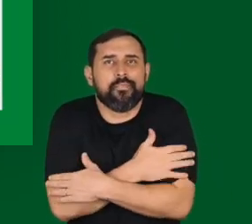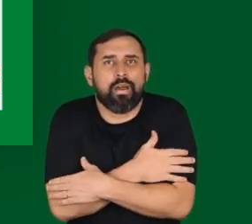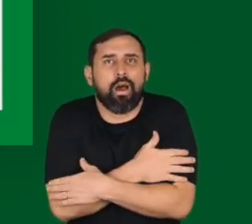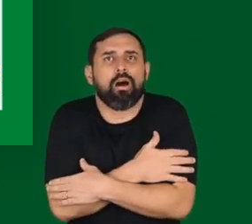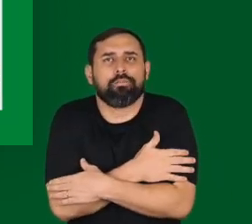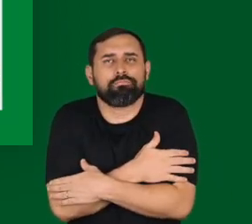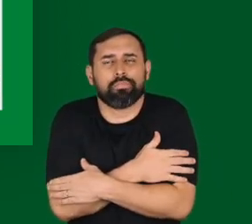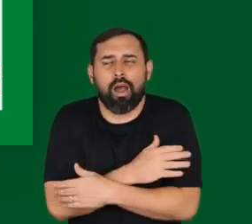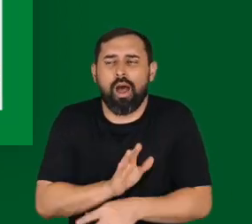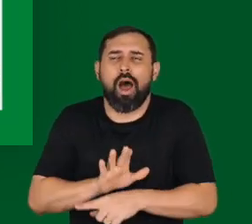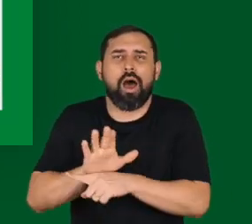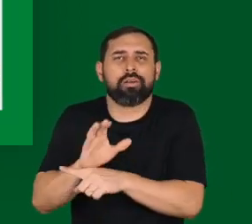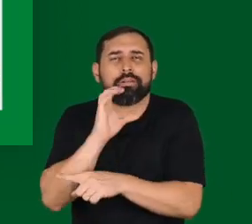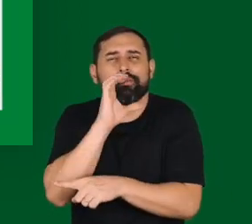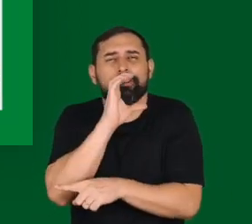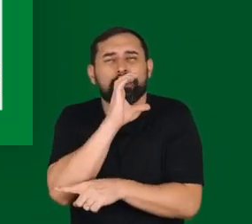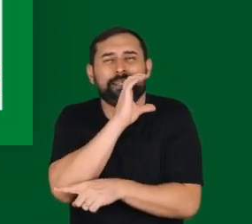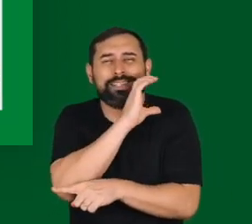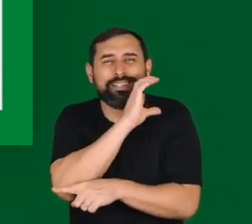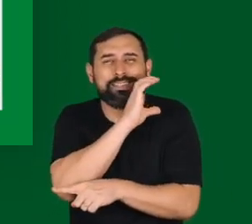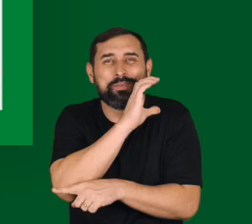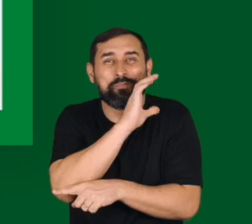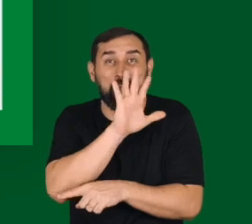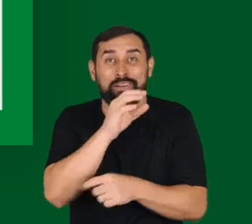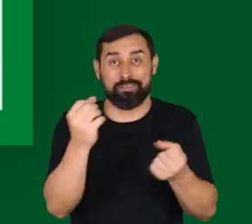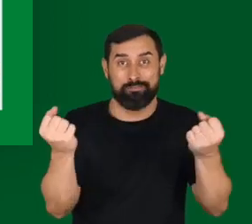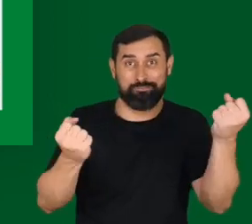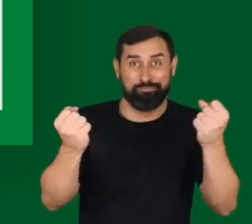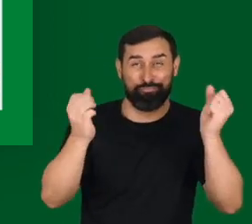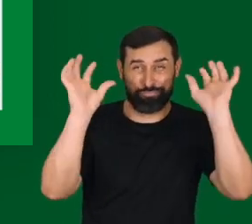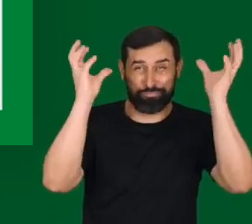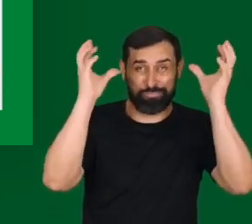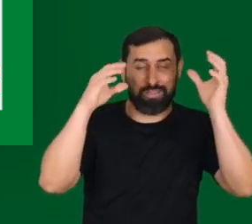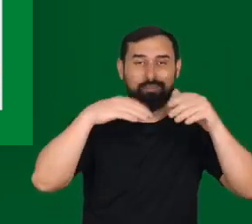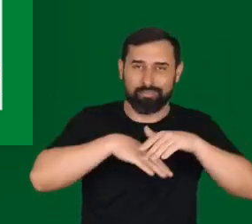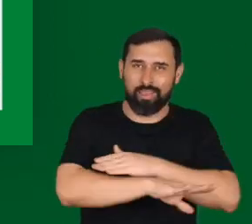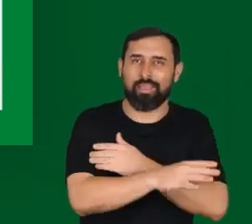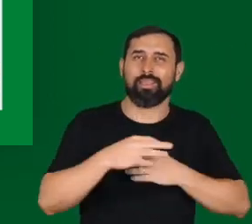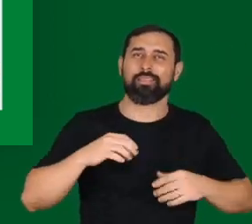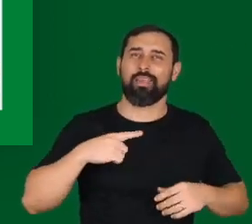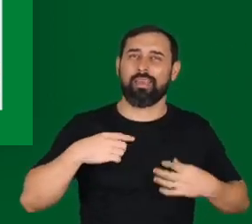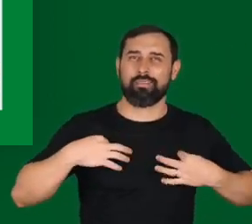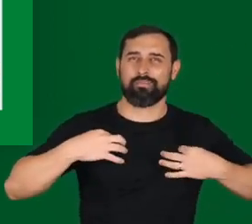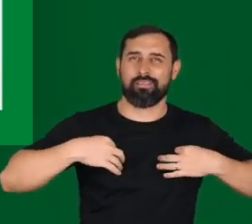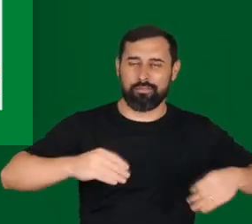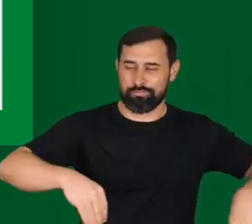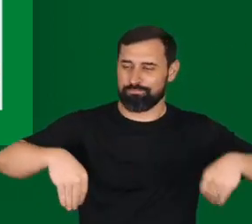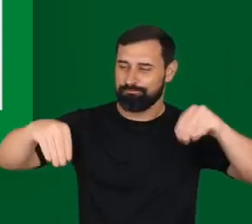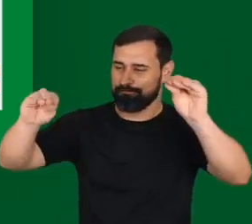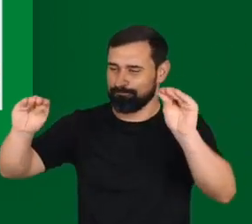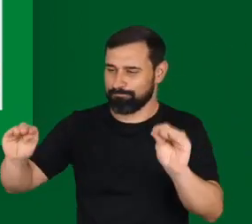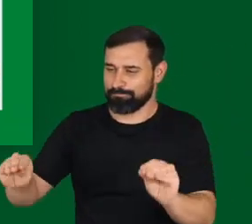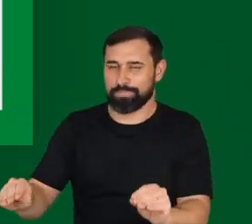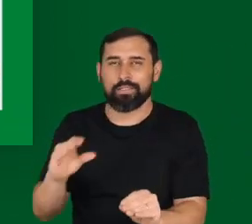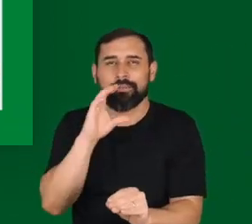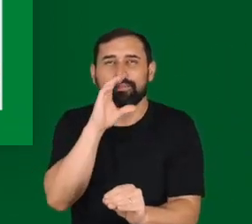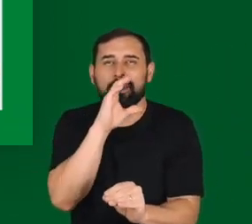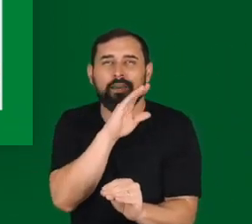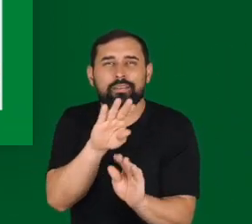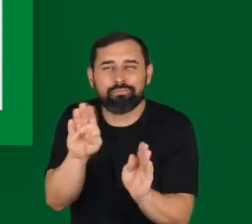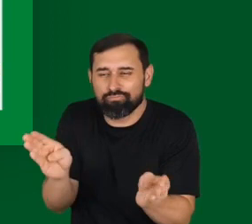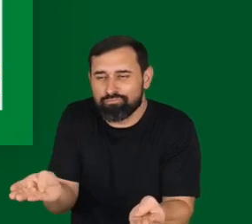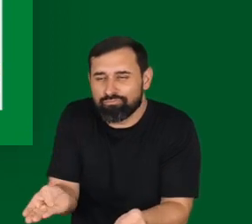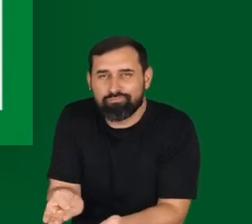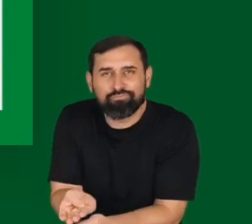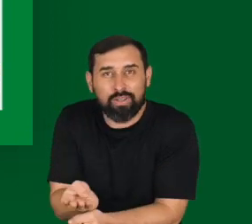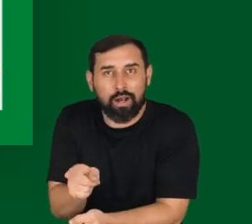No pré-hospitalar móvel, a gente tem a manta térmica que a gente pode utilizar, né? Então a gente cobre o paciente com aquela manta que vai